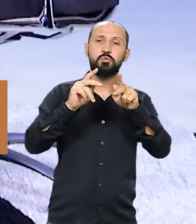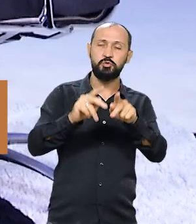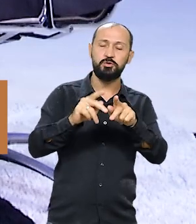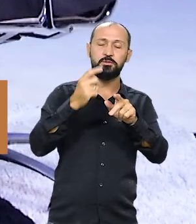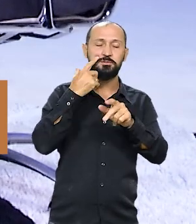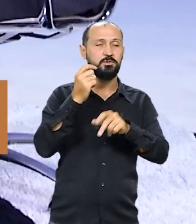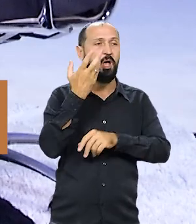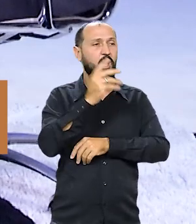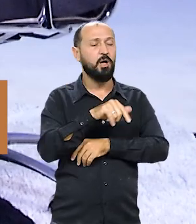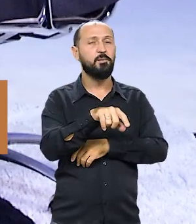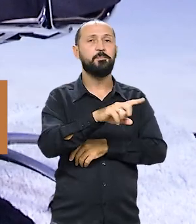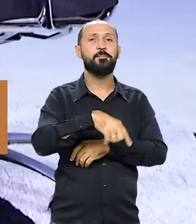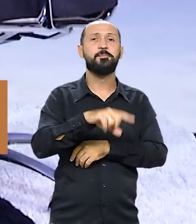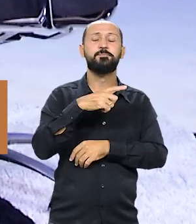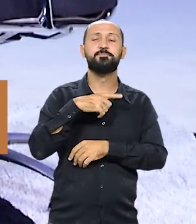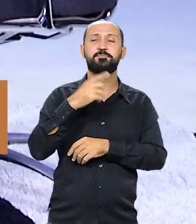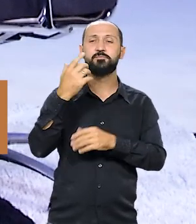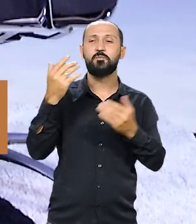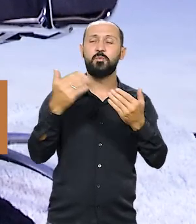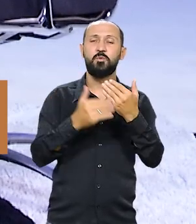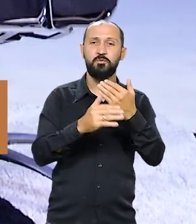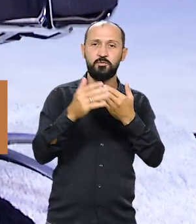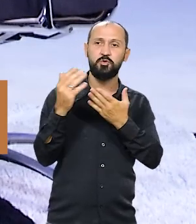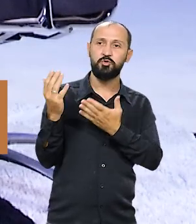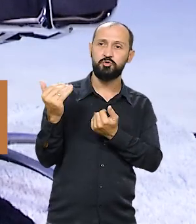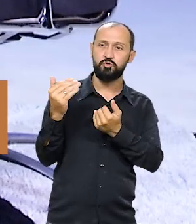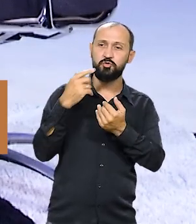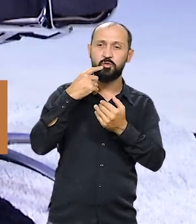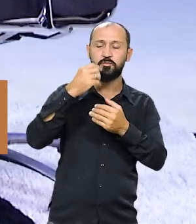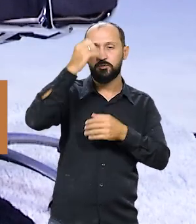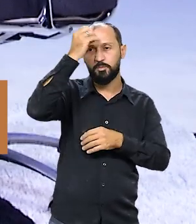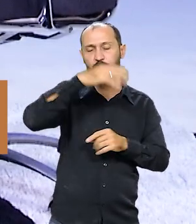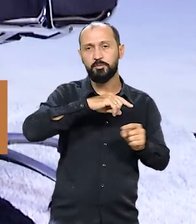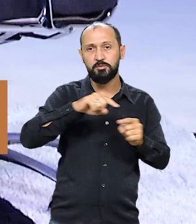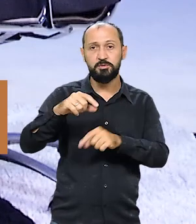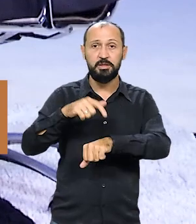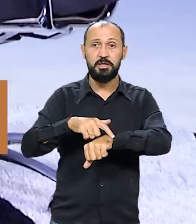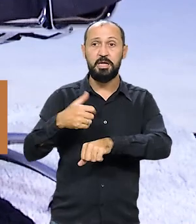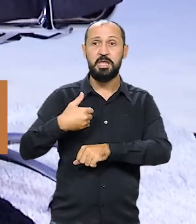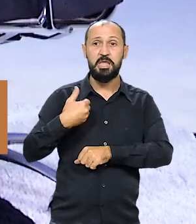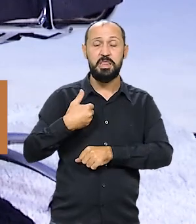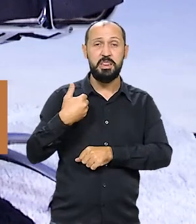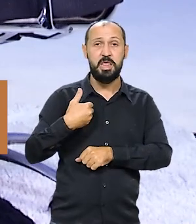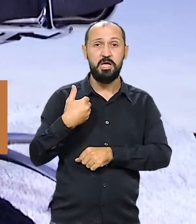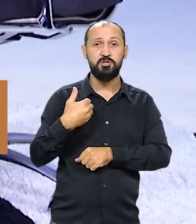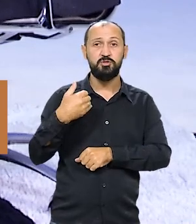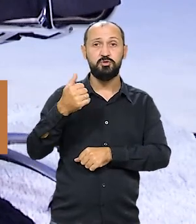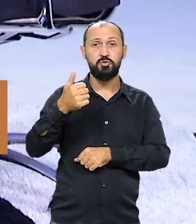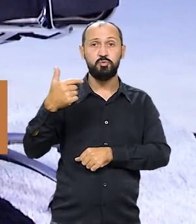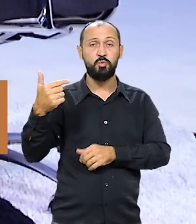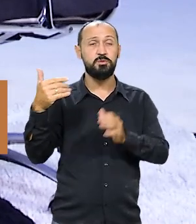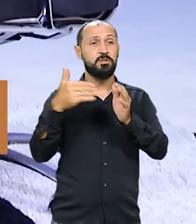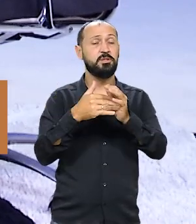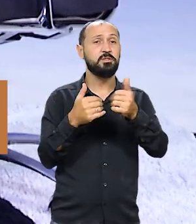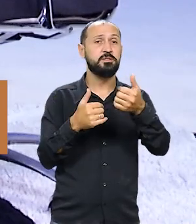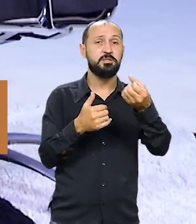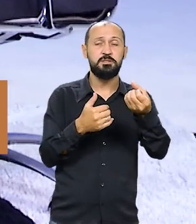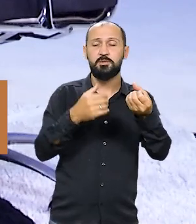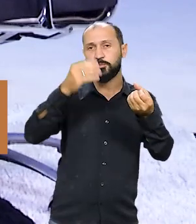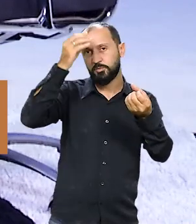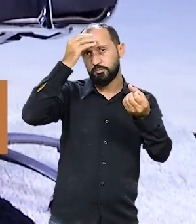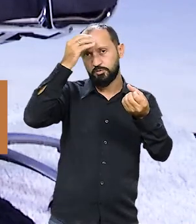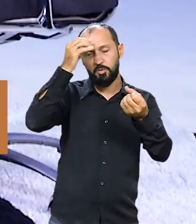audiência de criança que foi hoje jovem, que foi estuprada dos 12 aos 16 por um tio, vou dar um